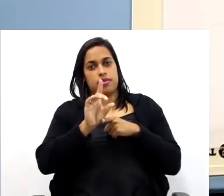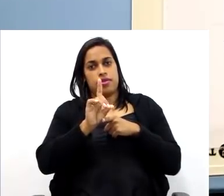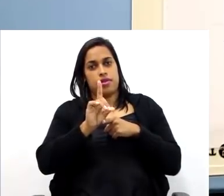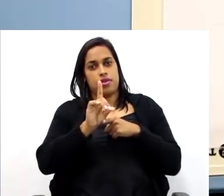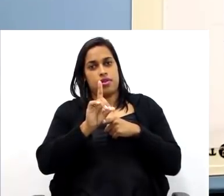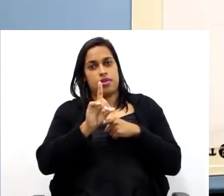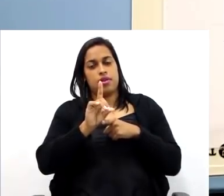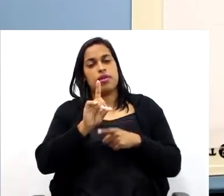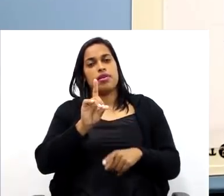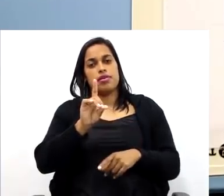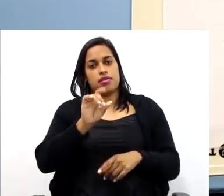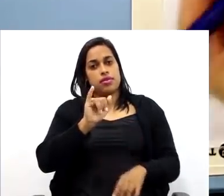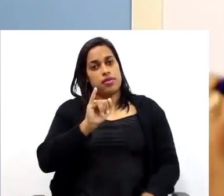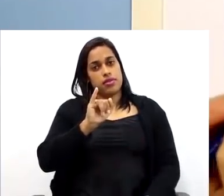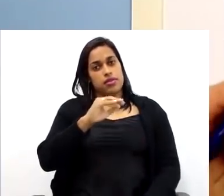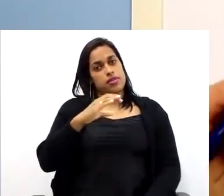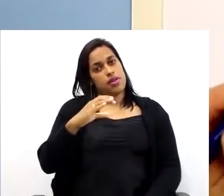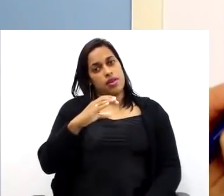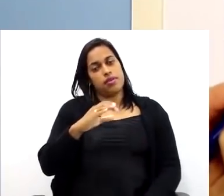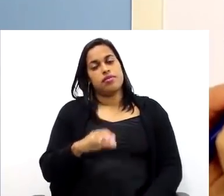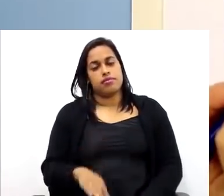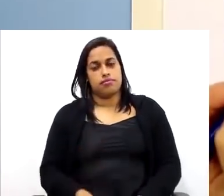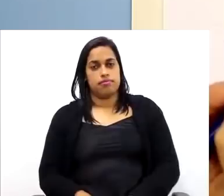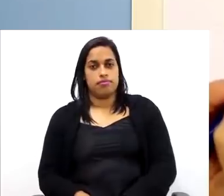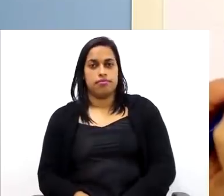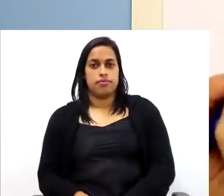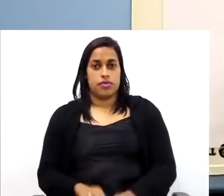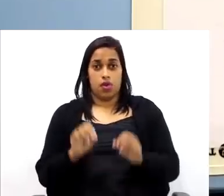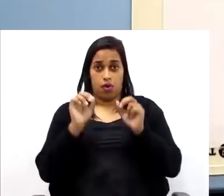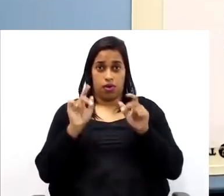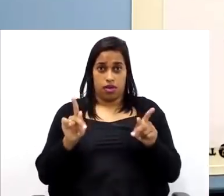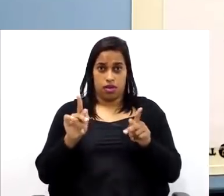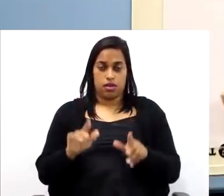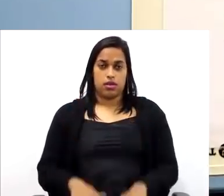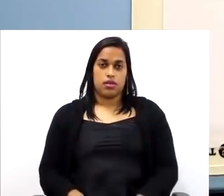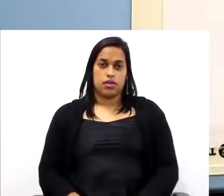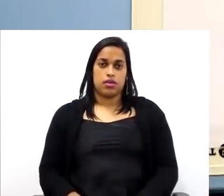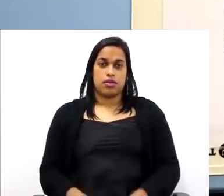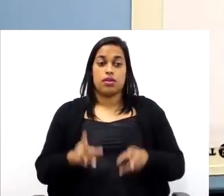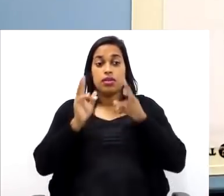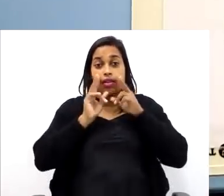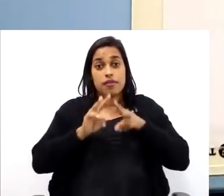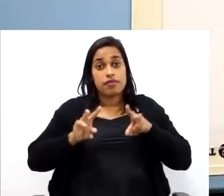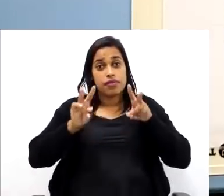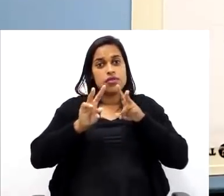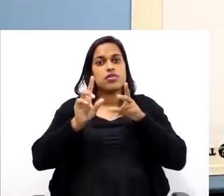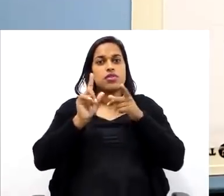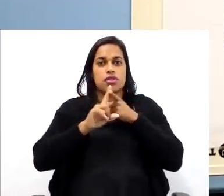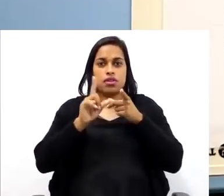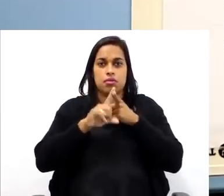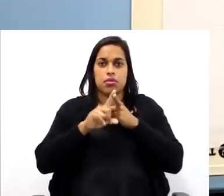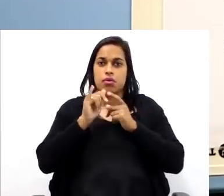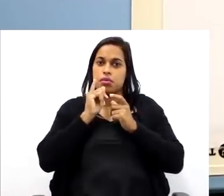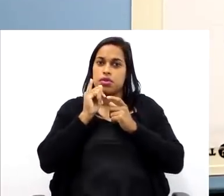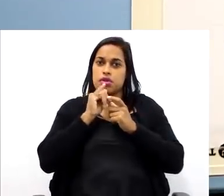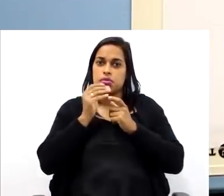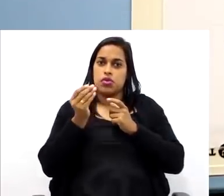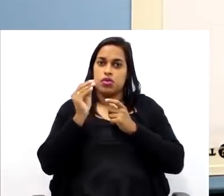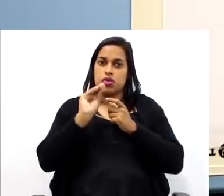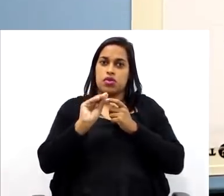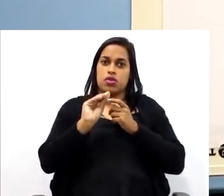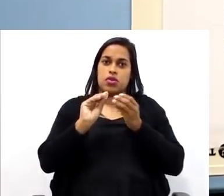D e C, tá? A vista posterior, ela pode ser colocada